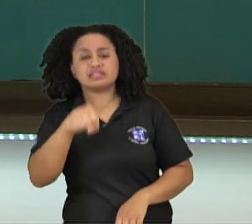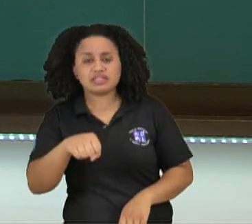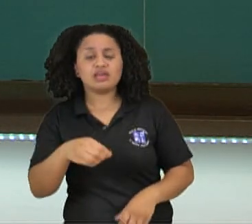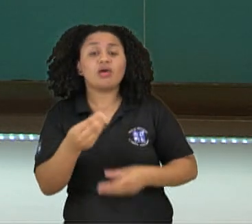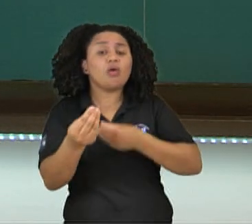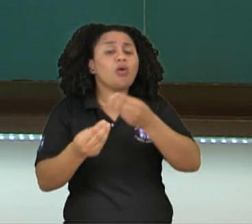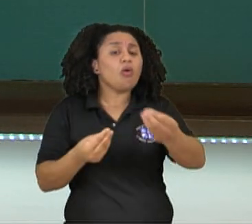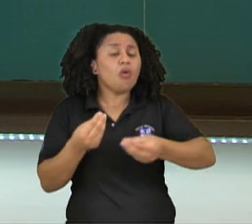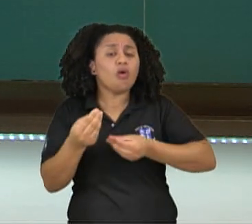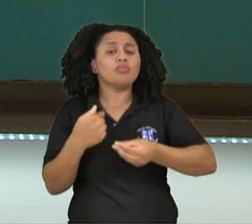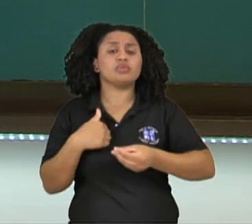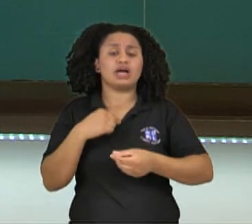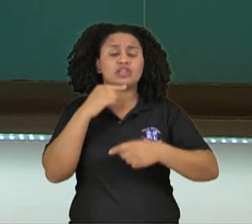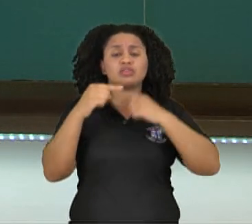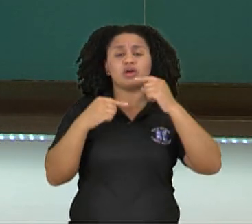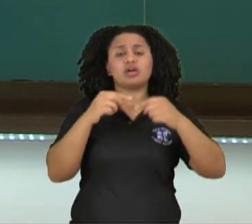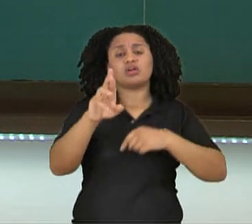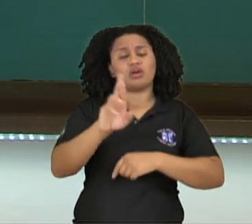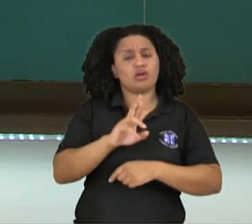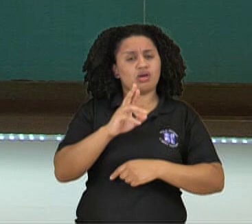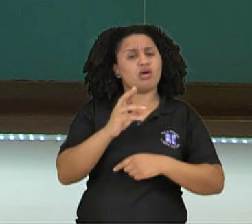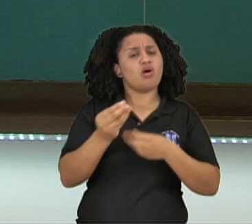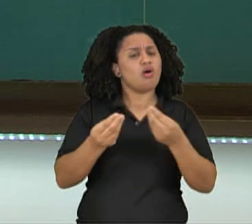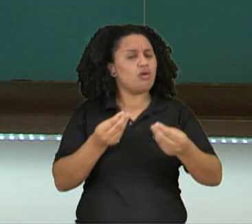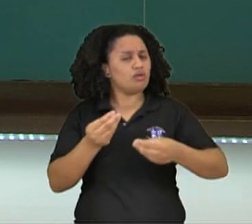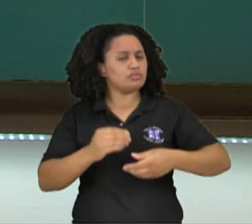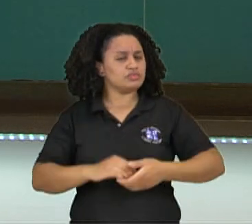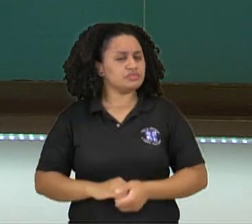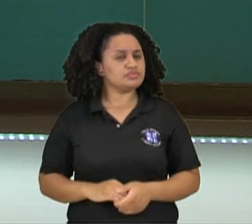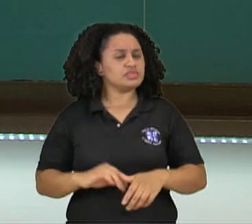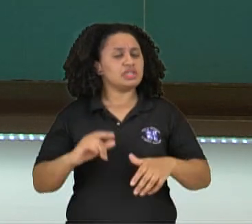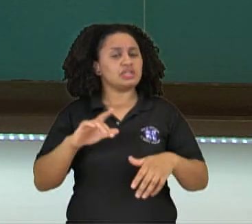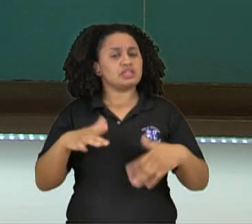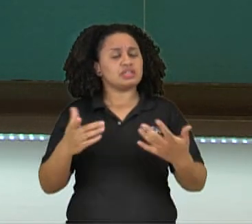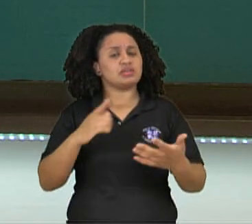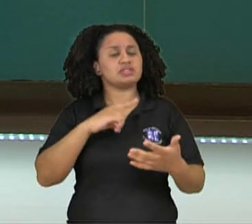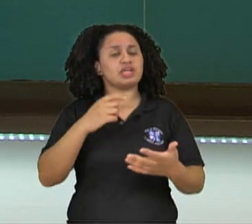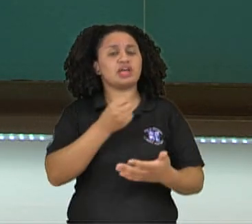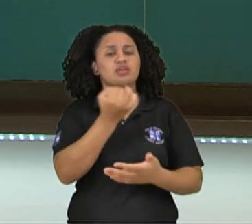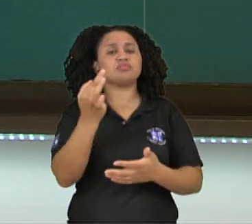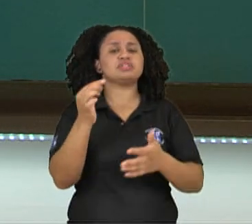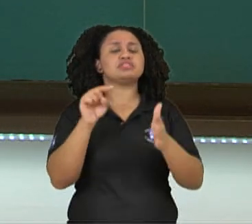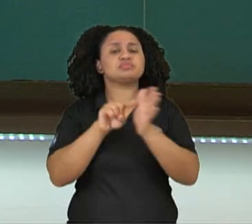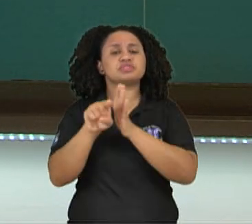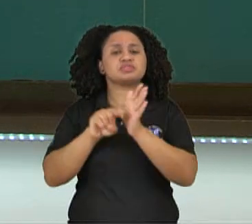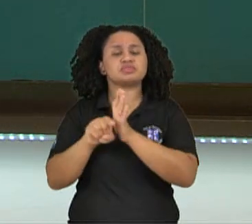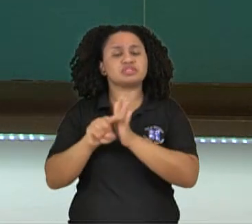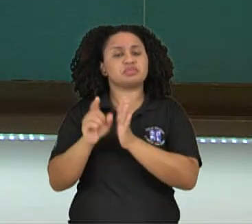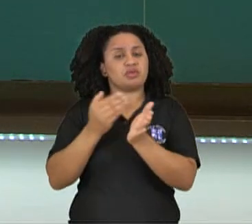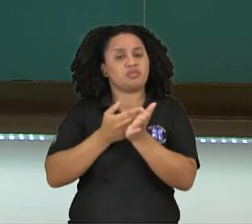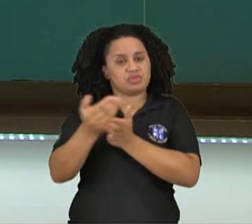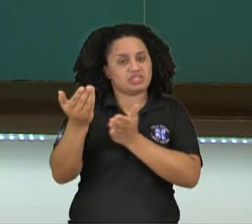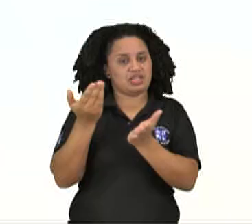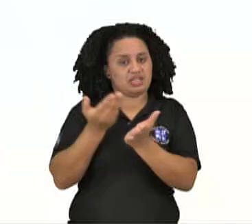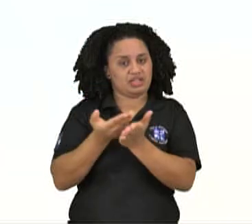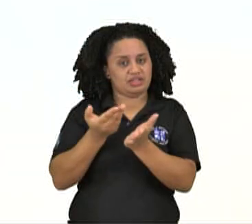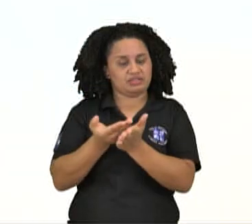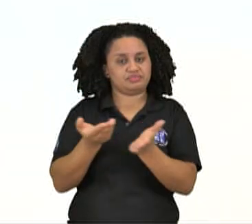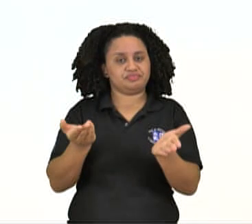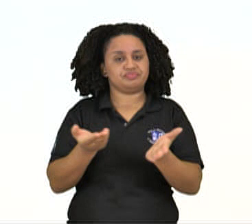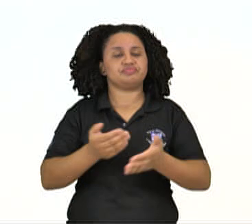sua dúvida? Então, são algumas questões aí para a gente começar a aquecer a nossa aula de hoje.